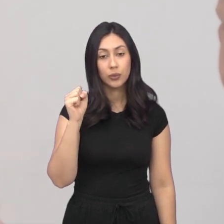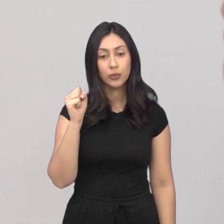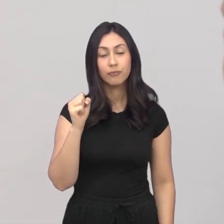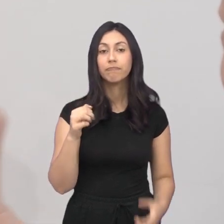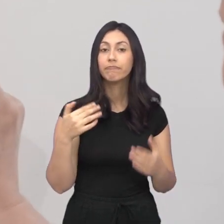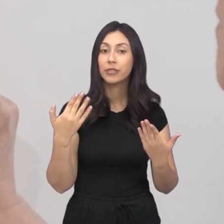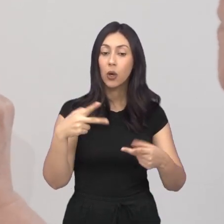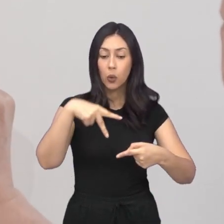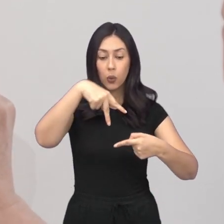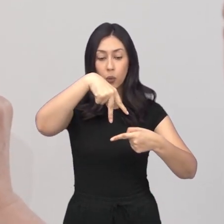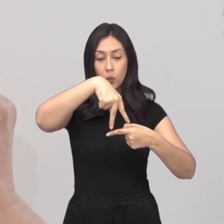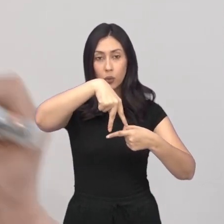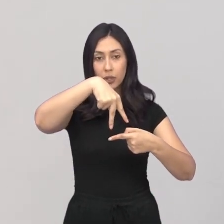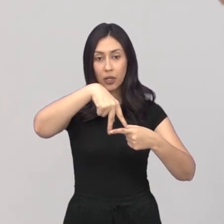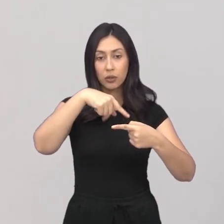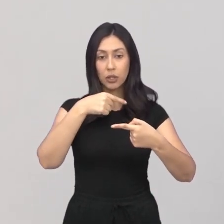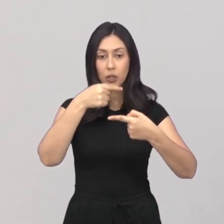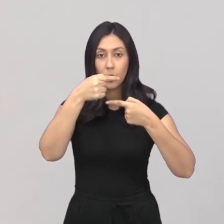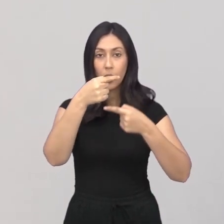Então, o delta deu 1.